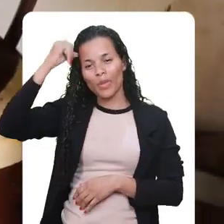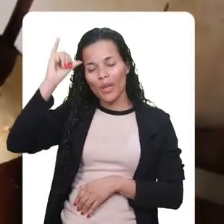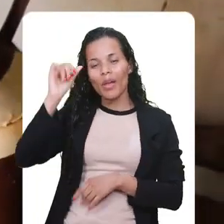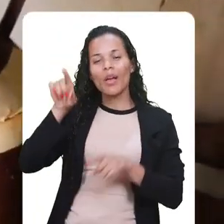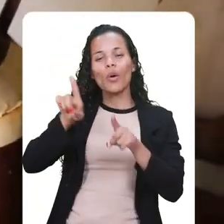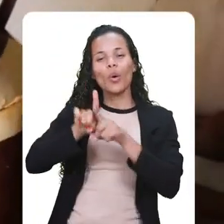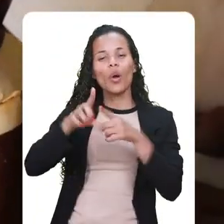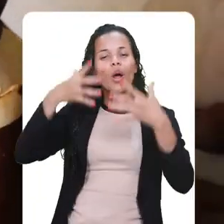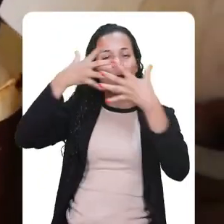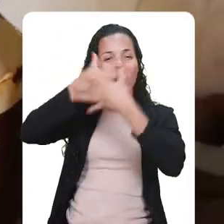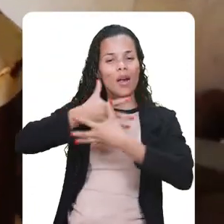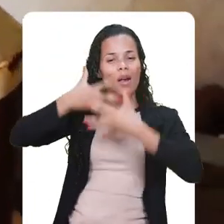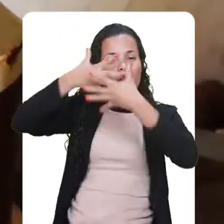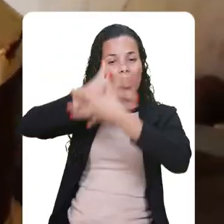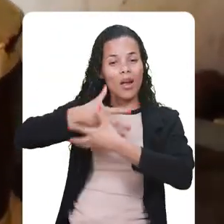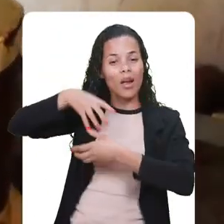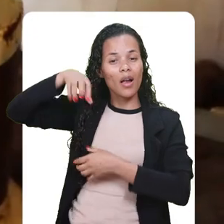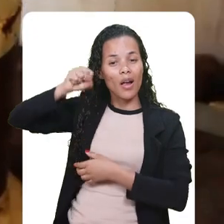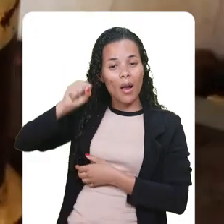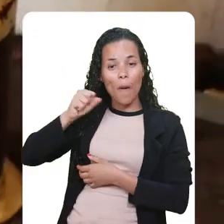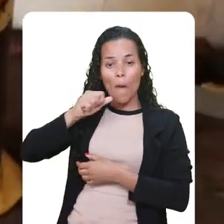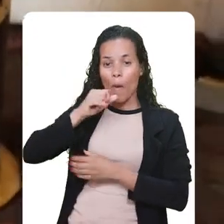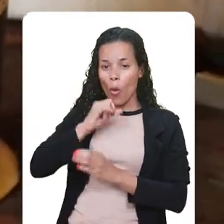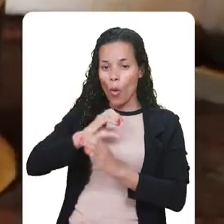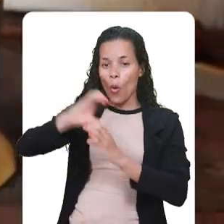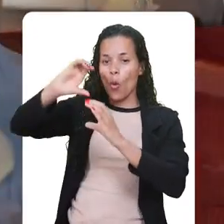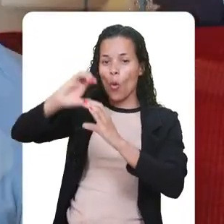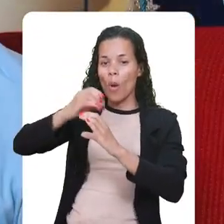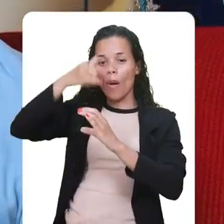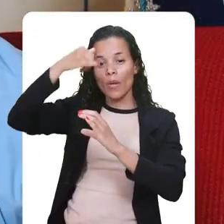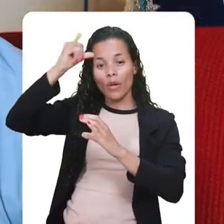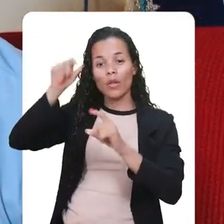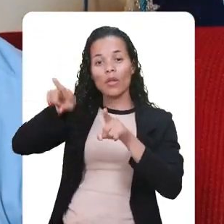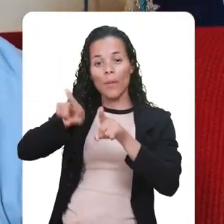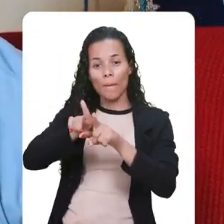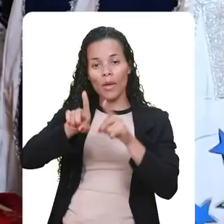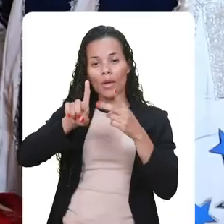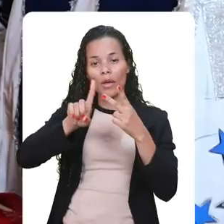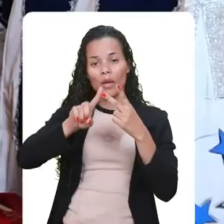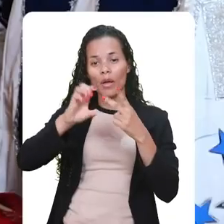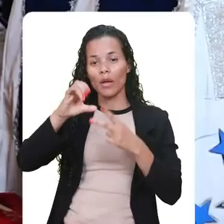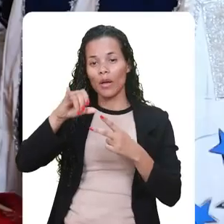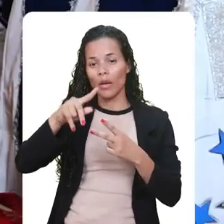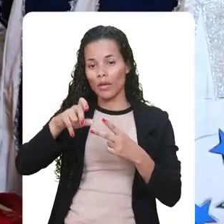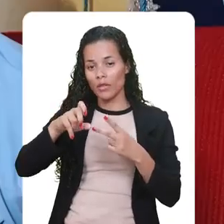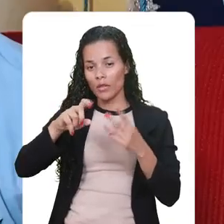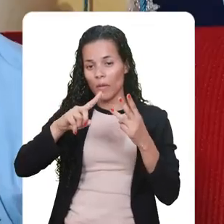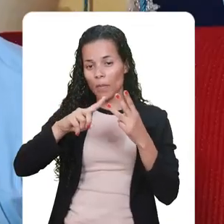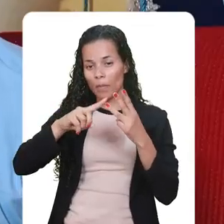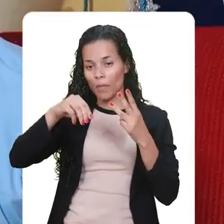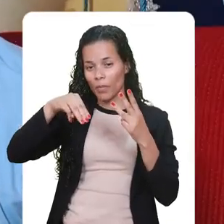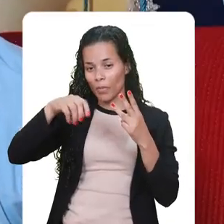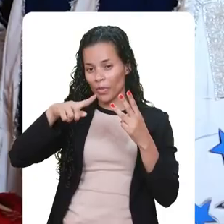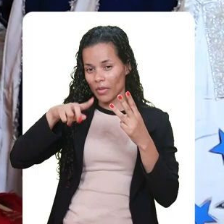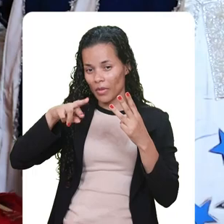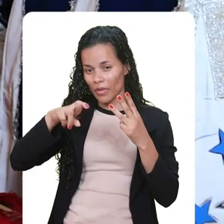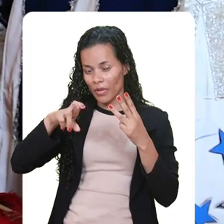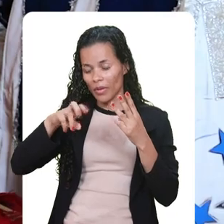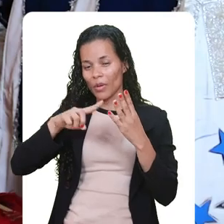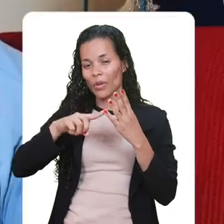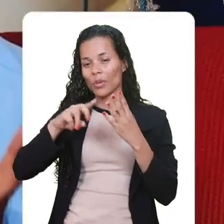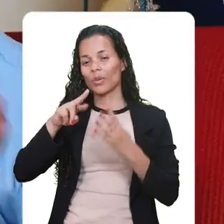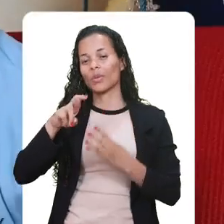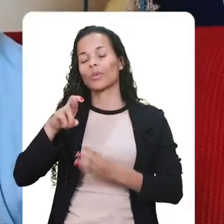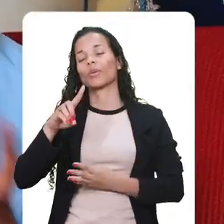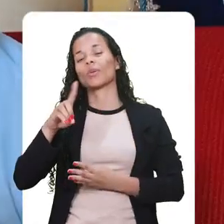e o seu som se assimila a um berrante. Aí vem a caixa, o surdo, o mineiro ou